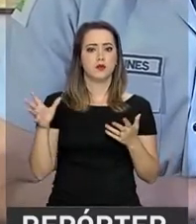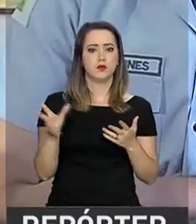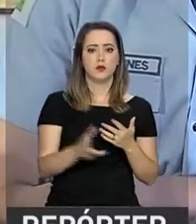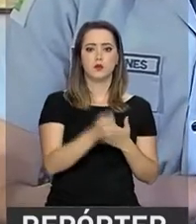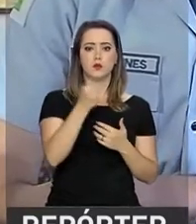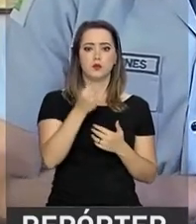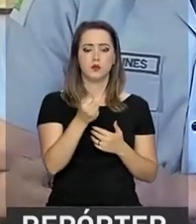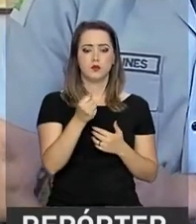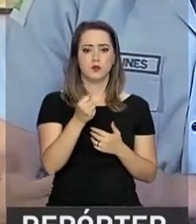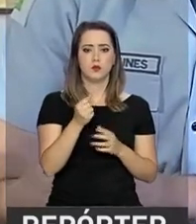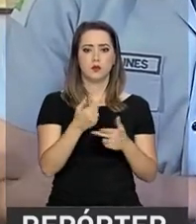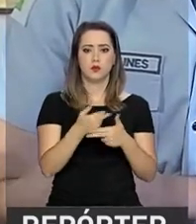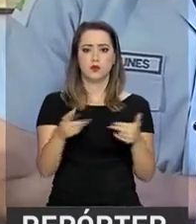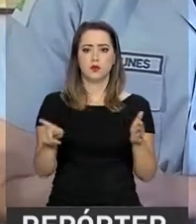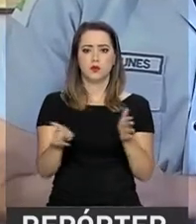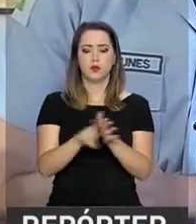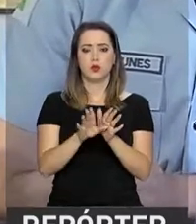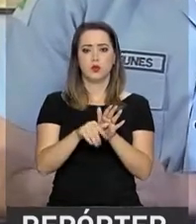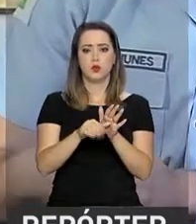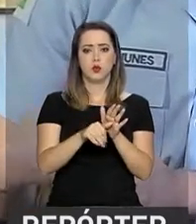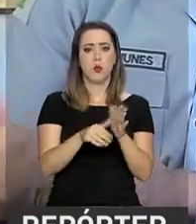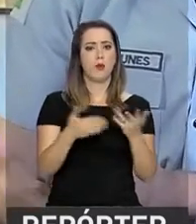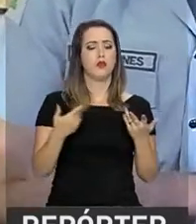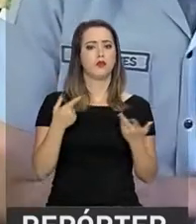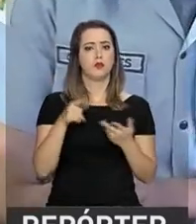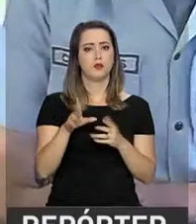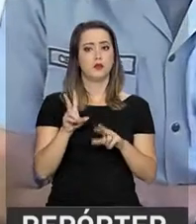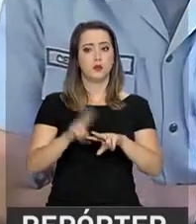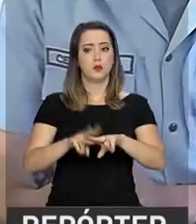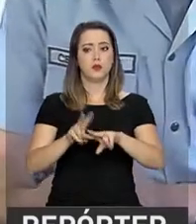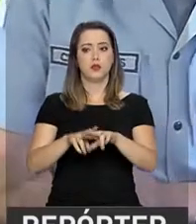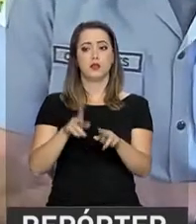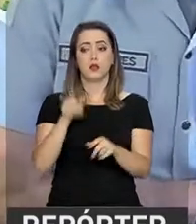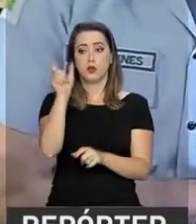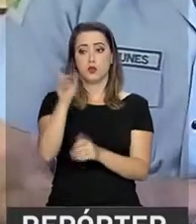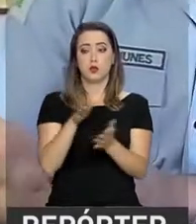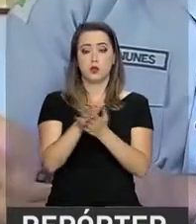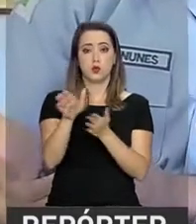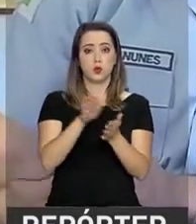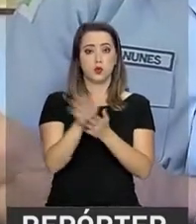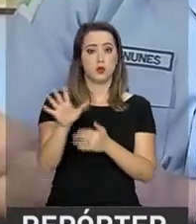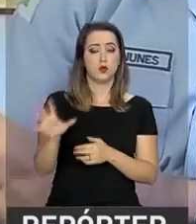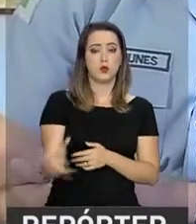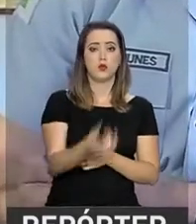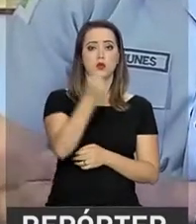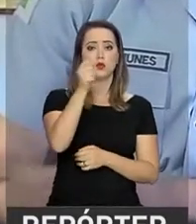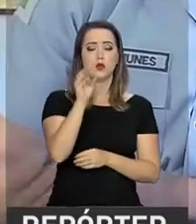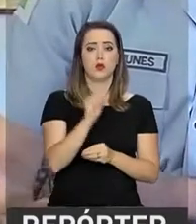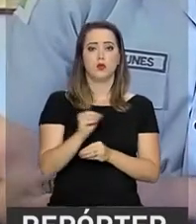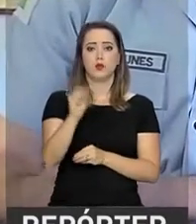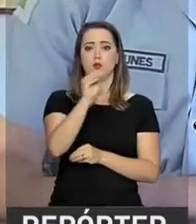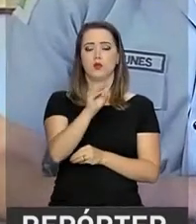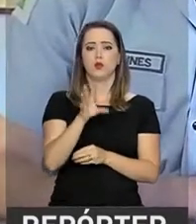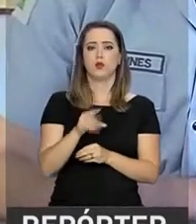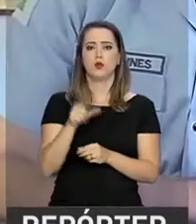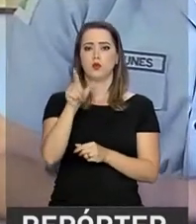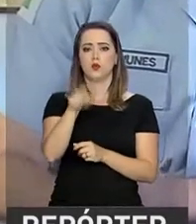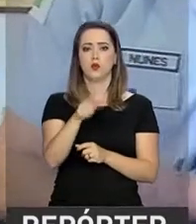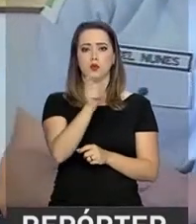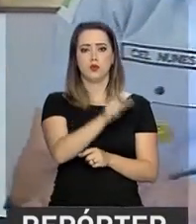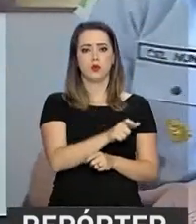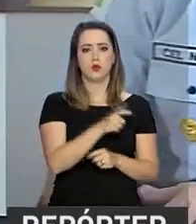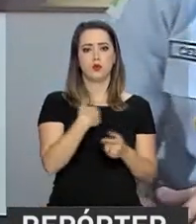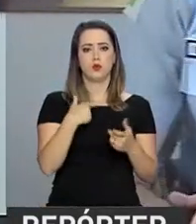de bens furtados, roubados, prisão de foragidos, salvamento, atendimento e socorro dos